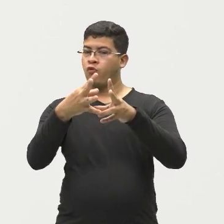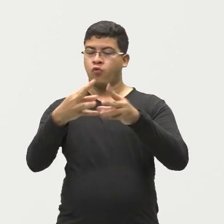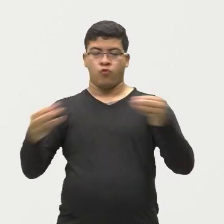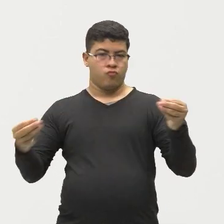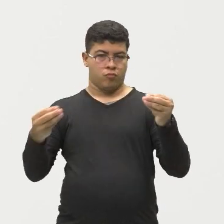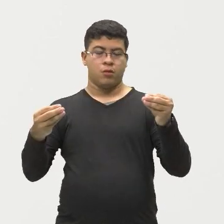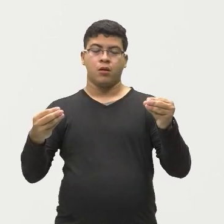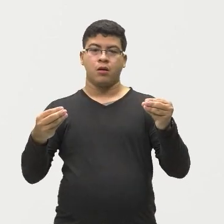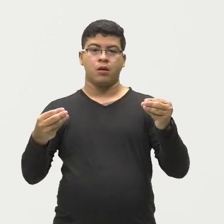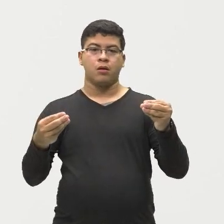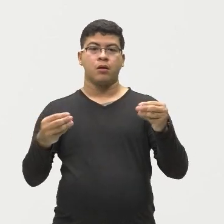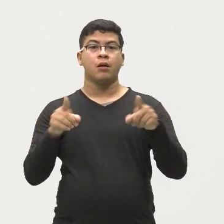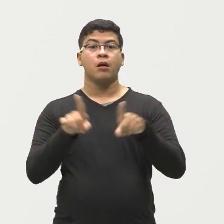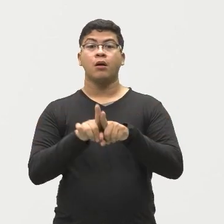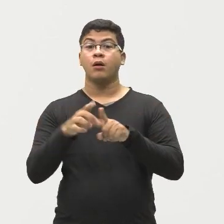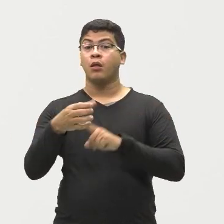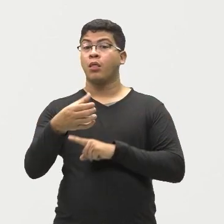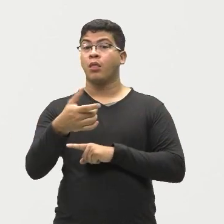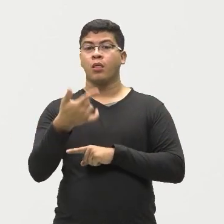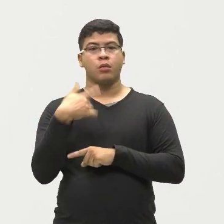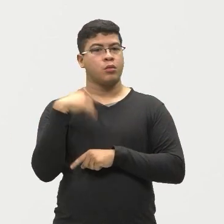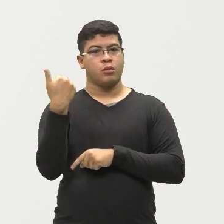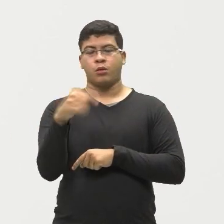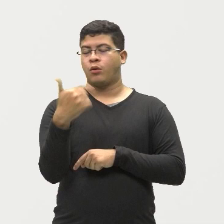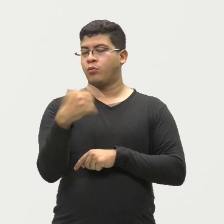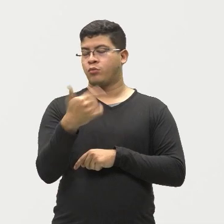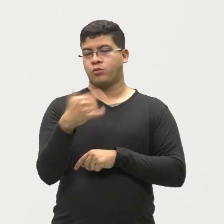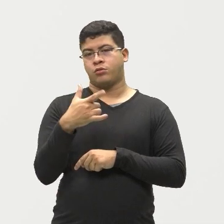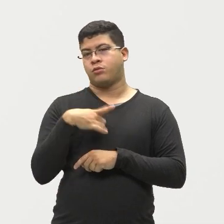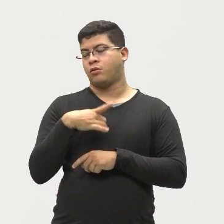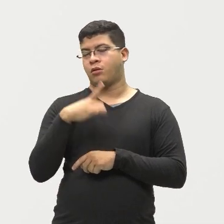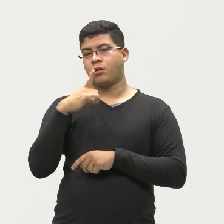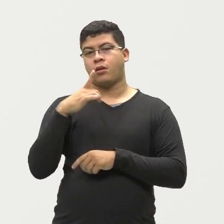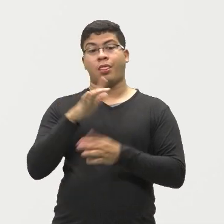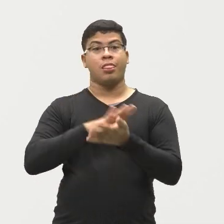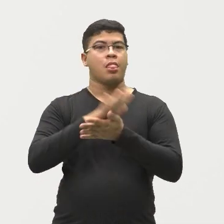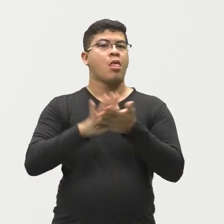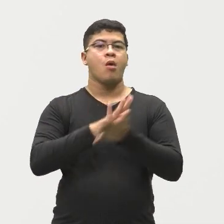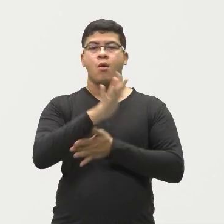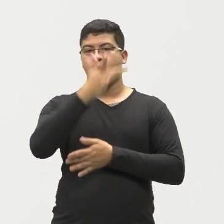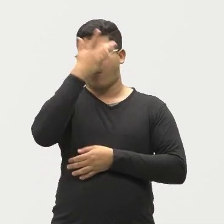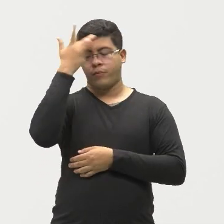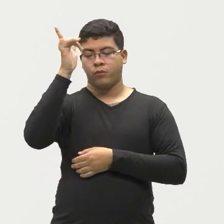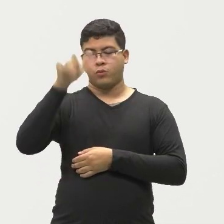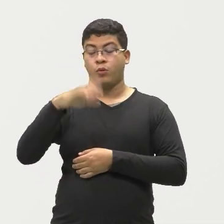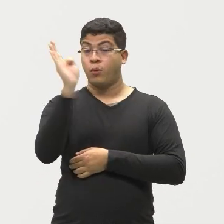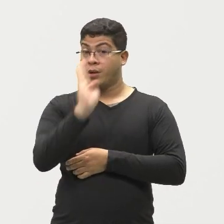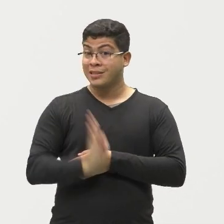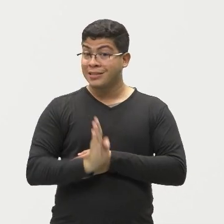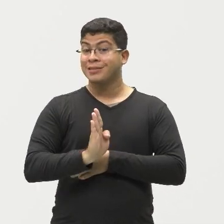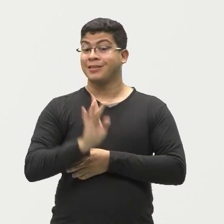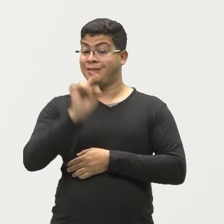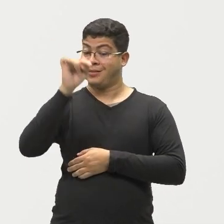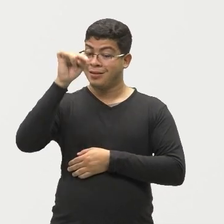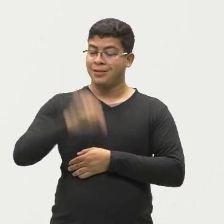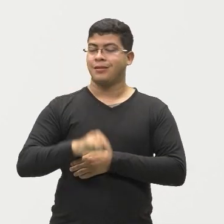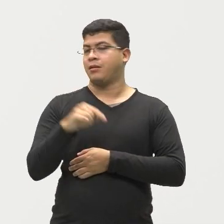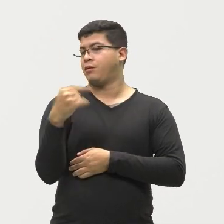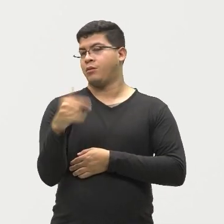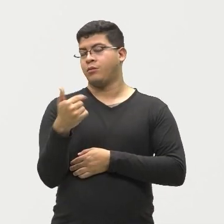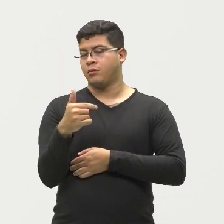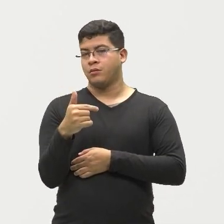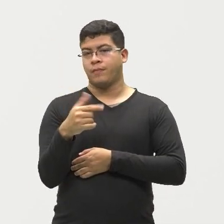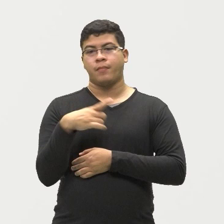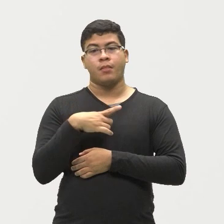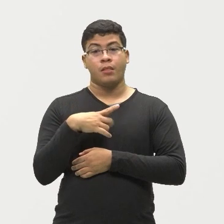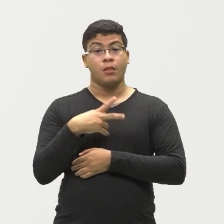Então, em 2016, não tinha casos. Consequentemente, em 2016 e 2017,